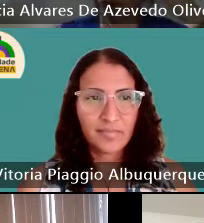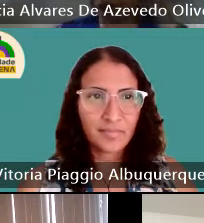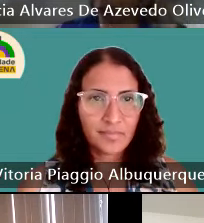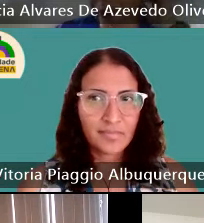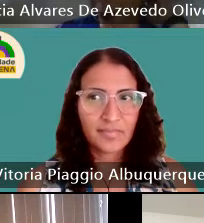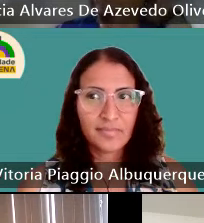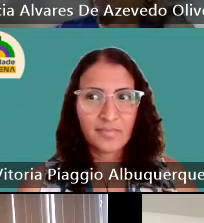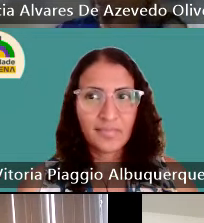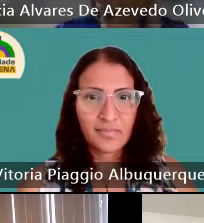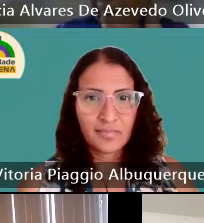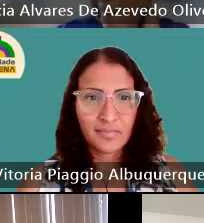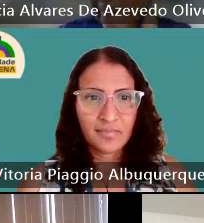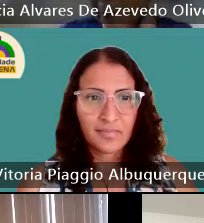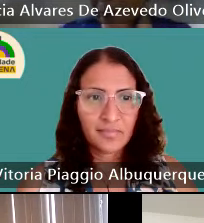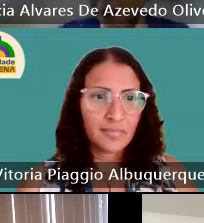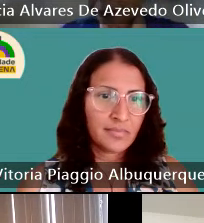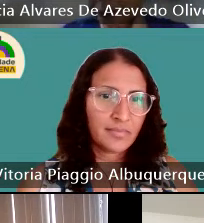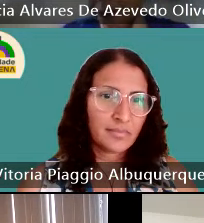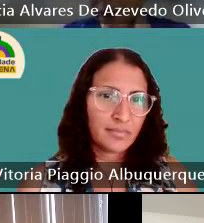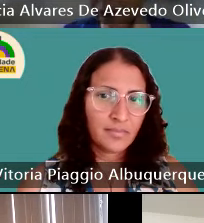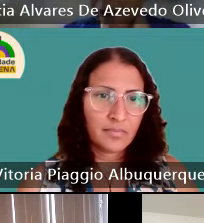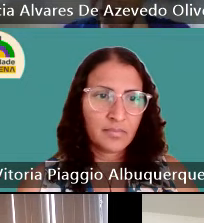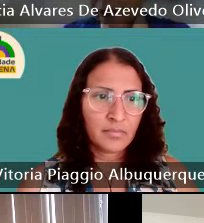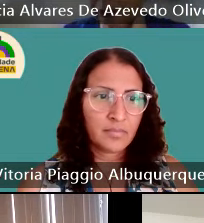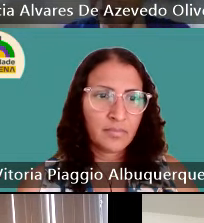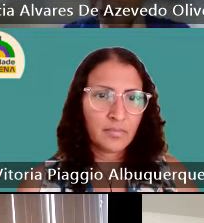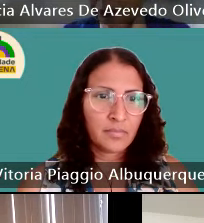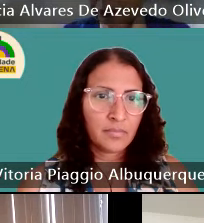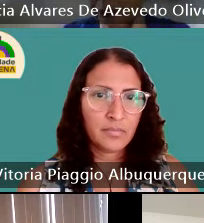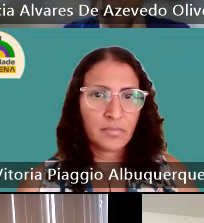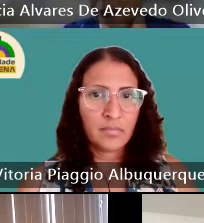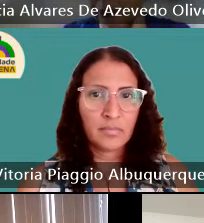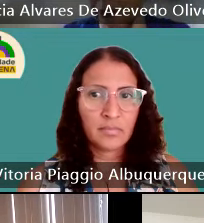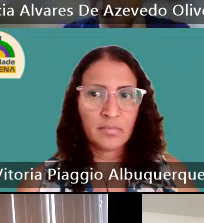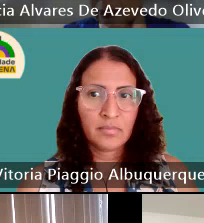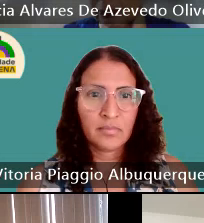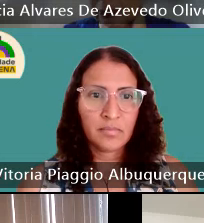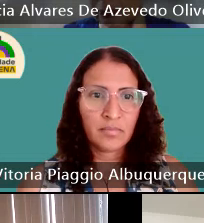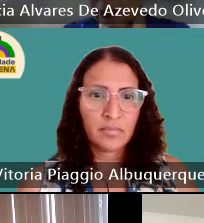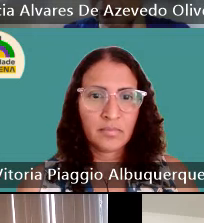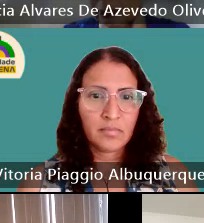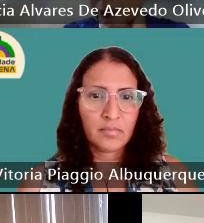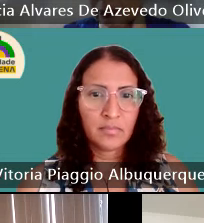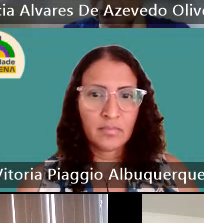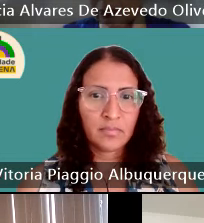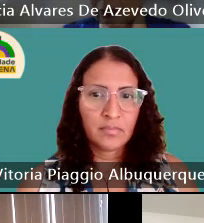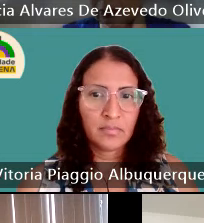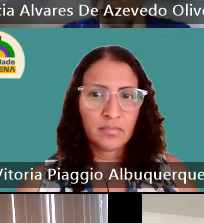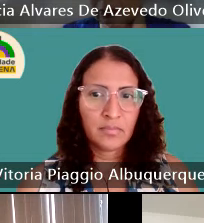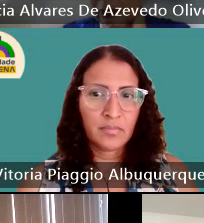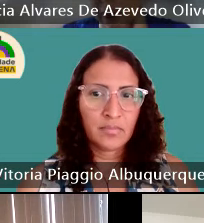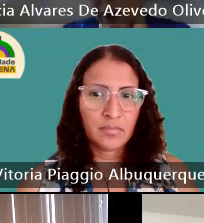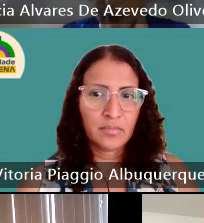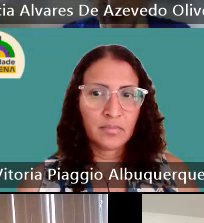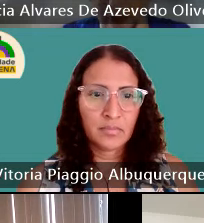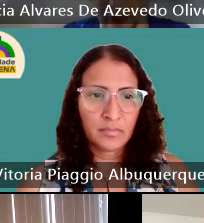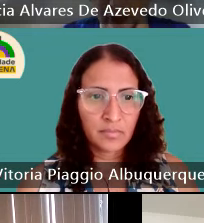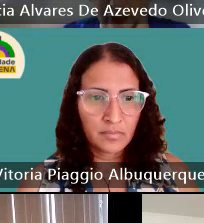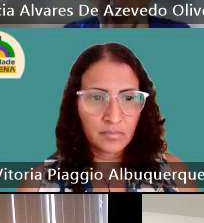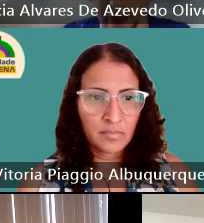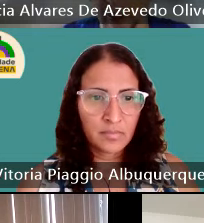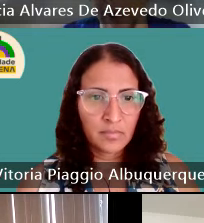eh já que permite que eles acompanhem o uso do dos recursos públicos e a tomada de decisão né como eu falei ela